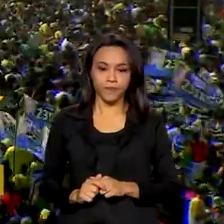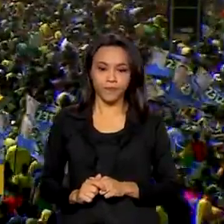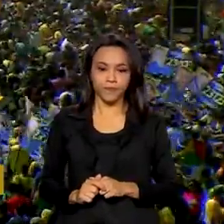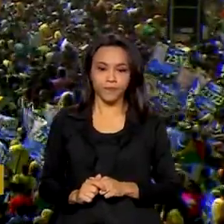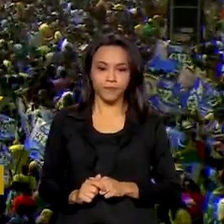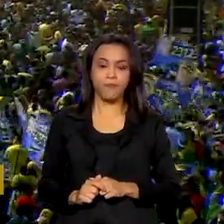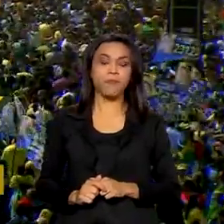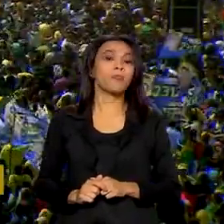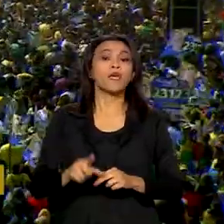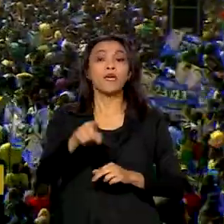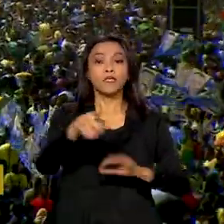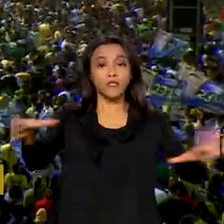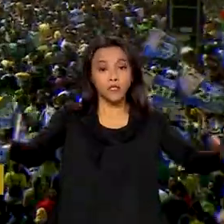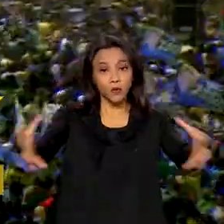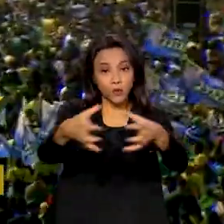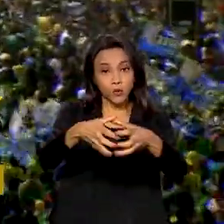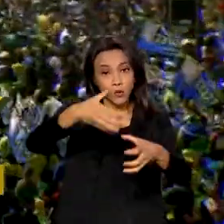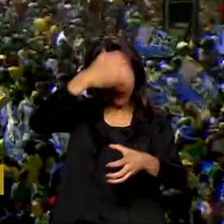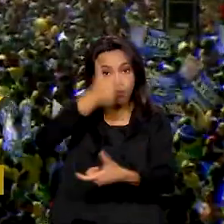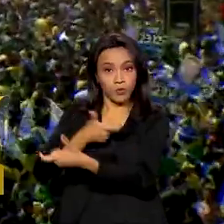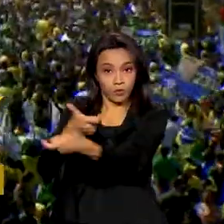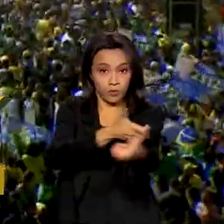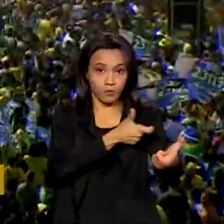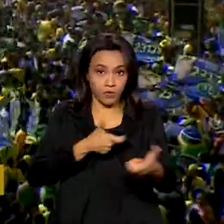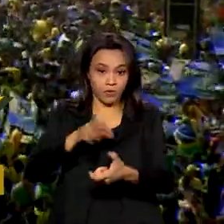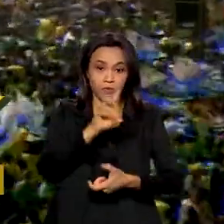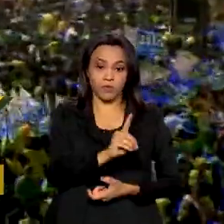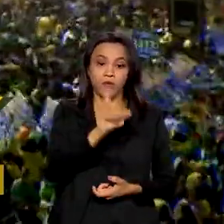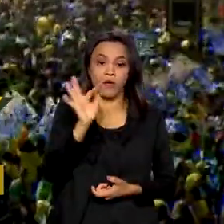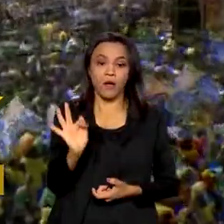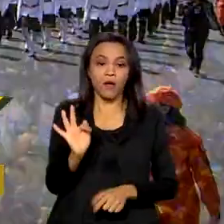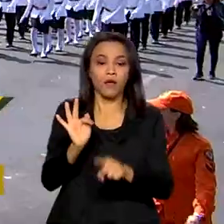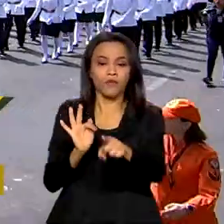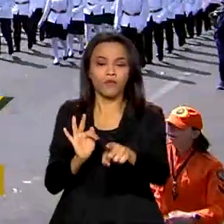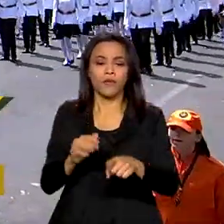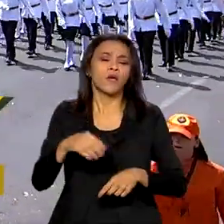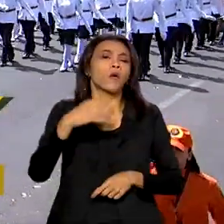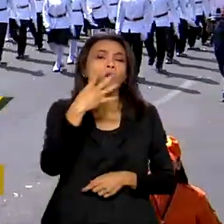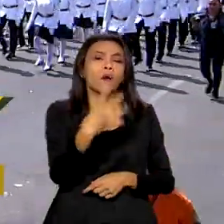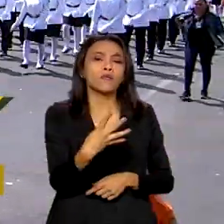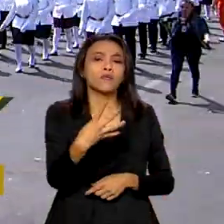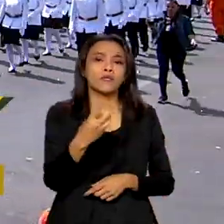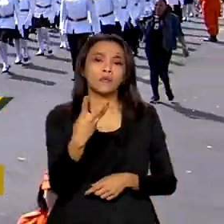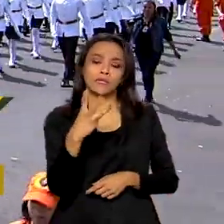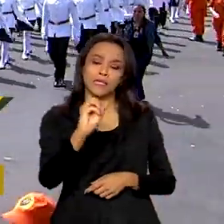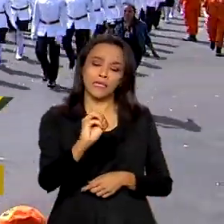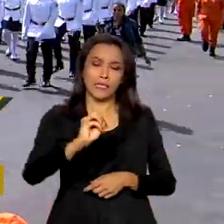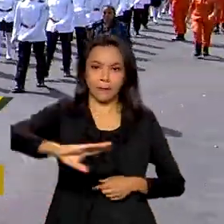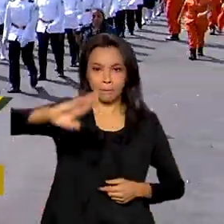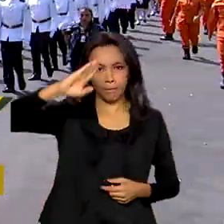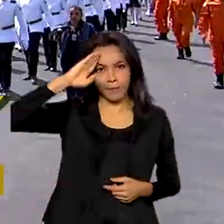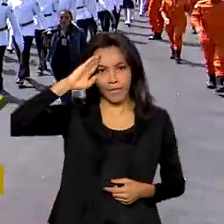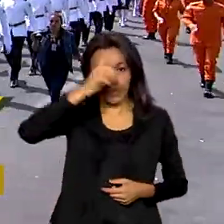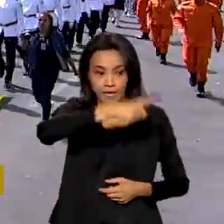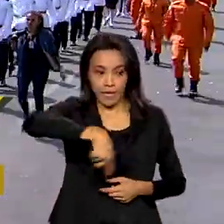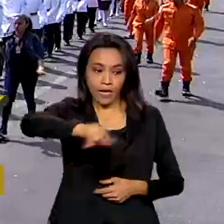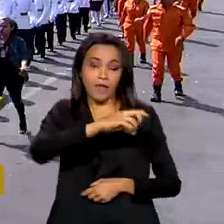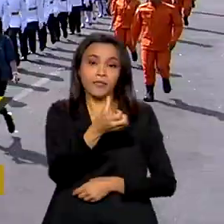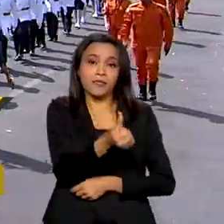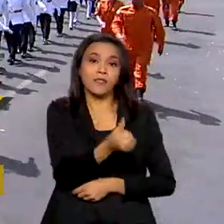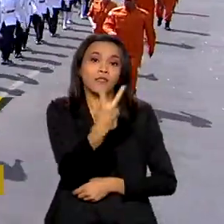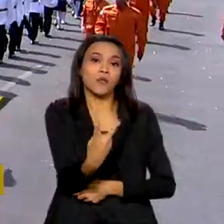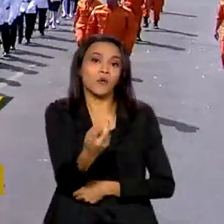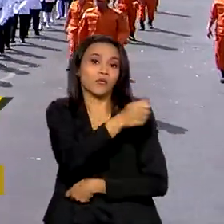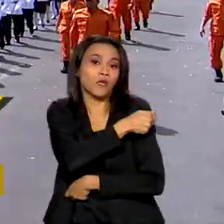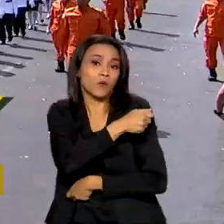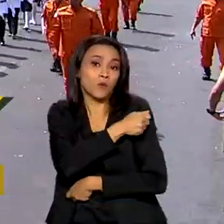O Corpo de Bombeiros Militar do Distrito Federal desfila com 430 militares e 62 alunos do Colégio Militar Dom